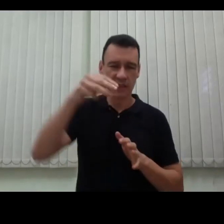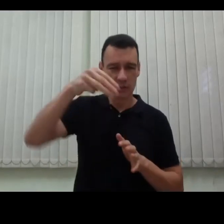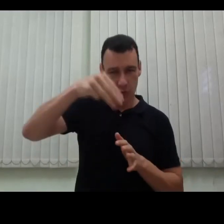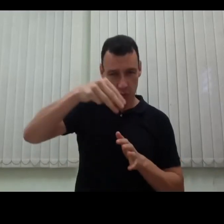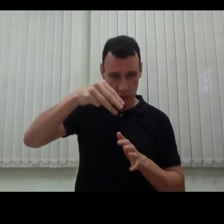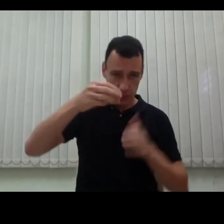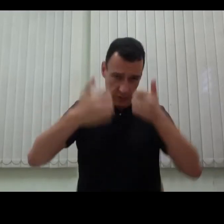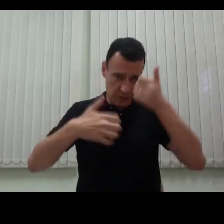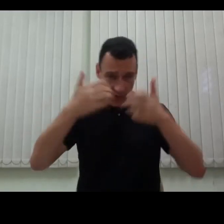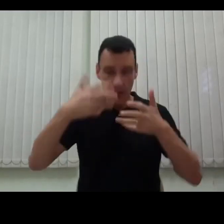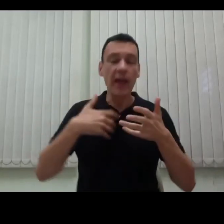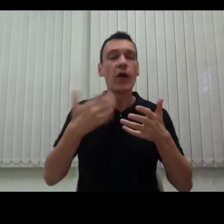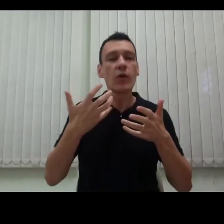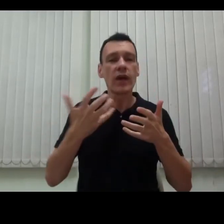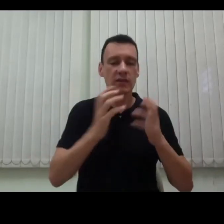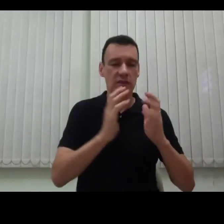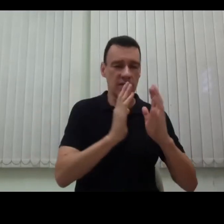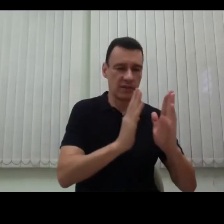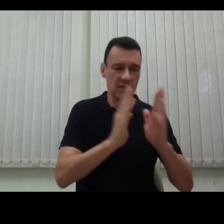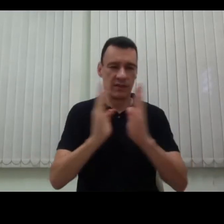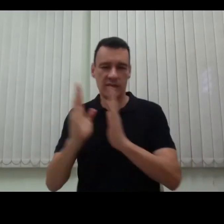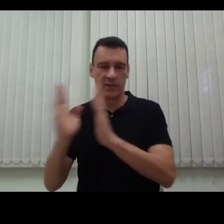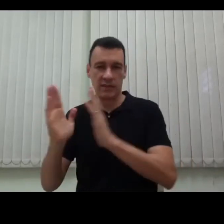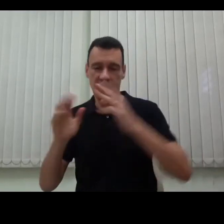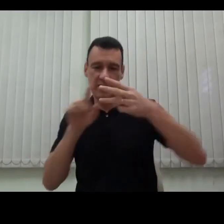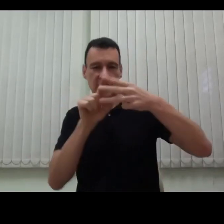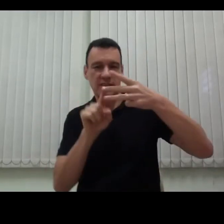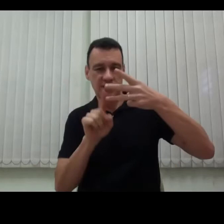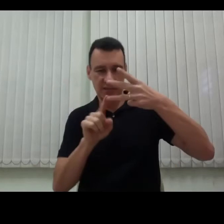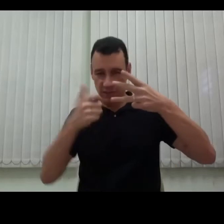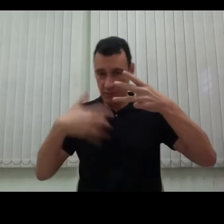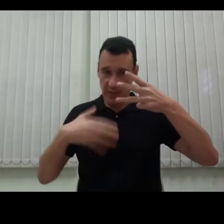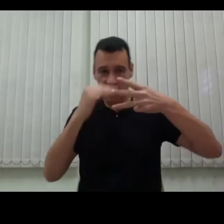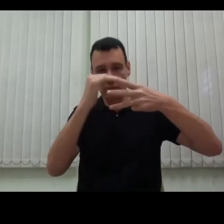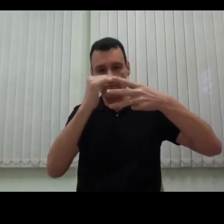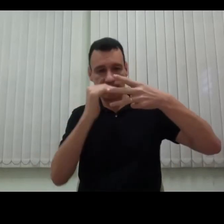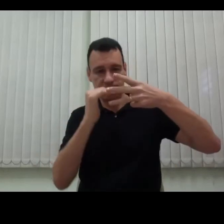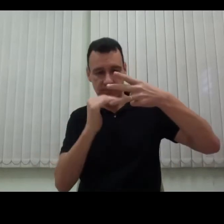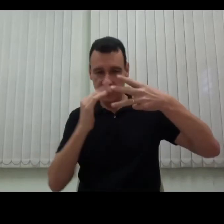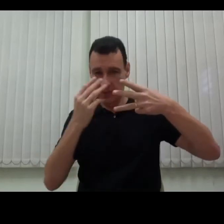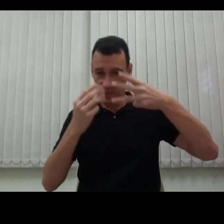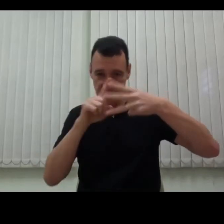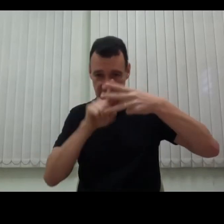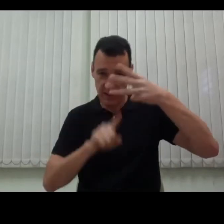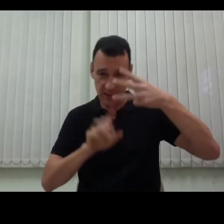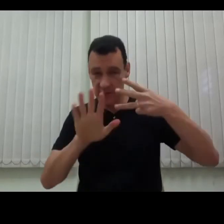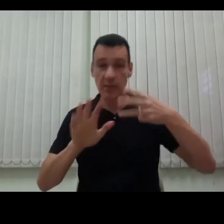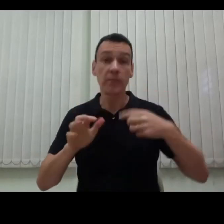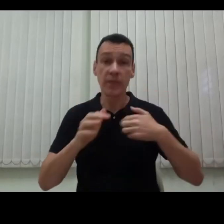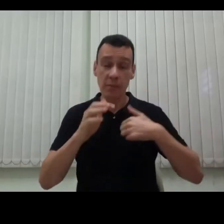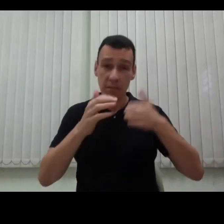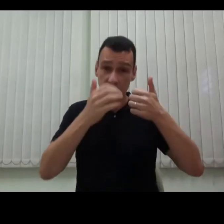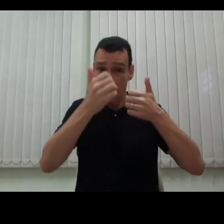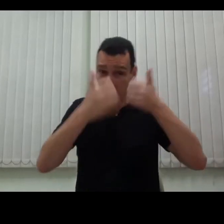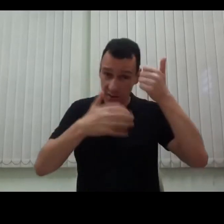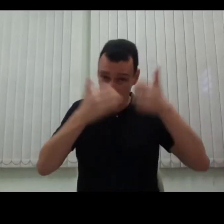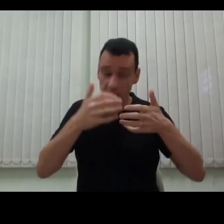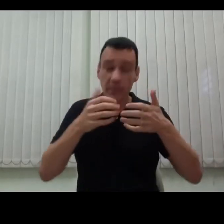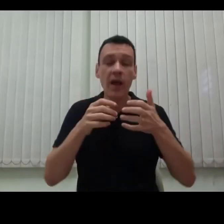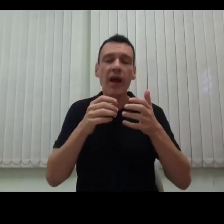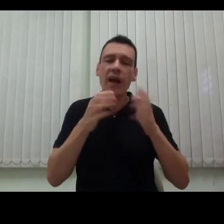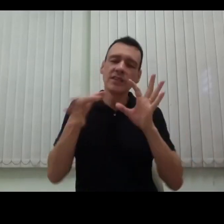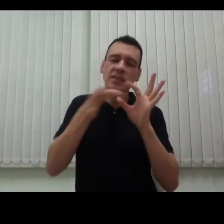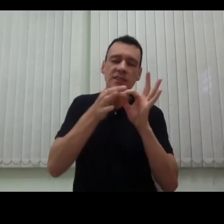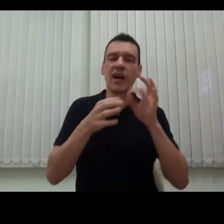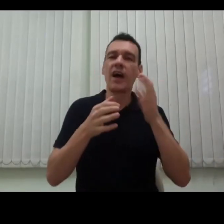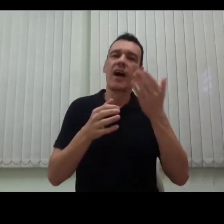digamos, três tempos, né? E a minha fala acho que vai dialogar bastante com o que a Karine, a Julie